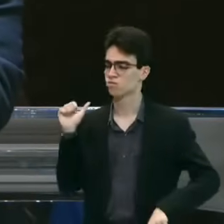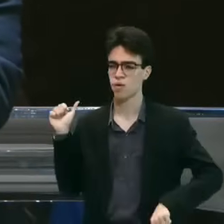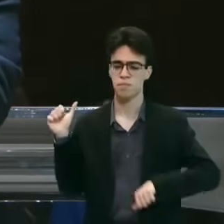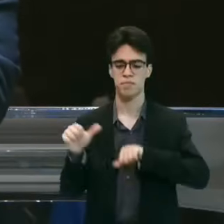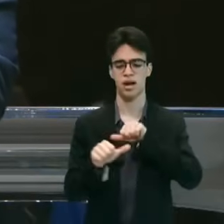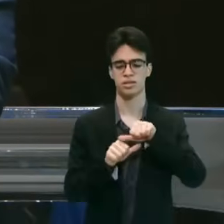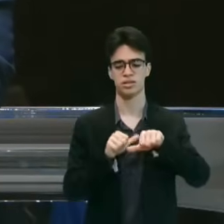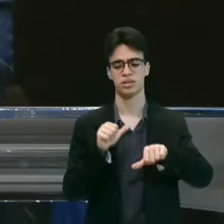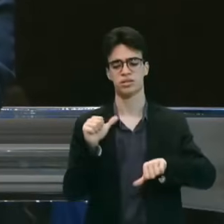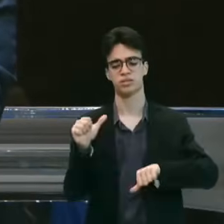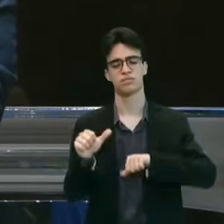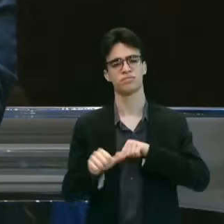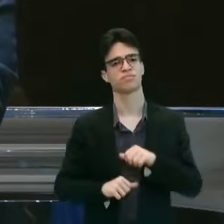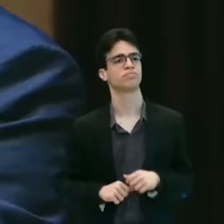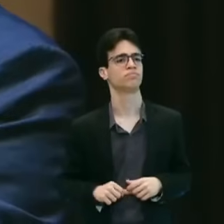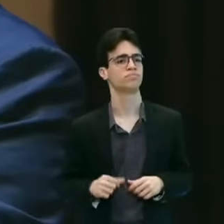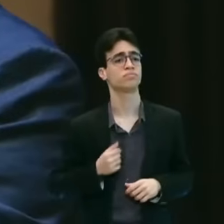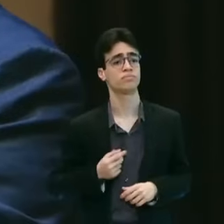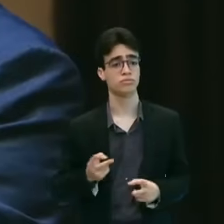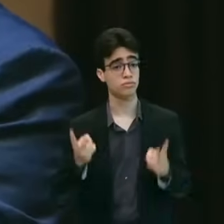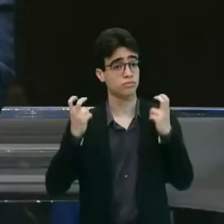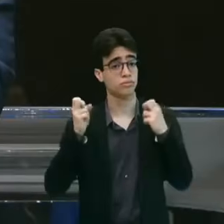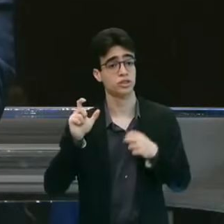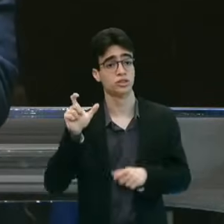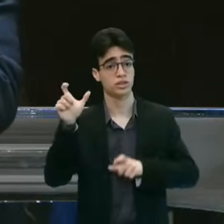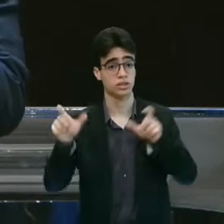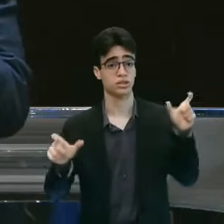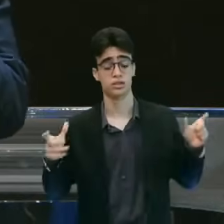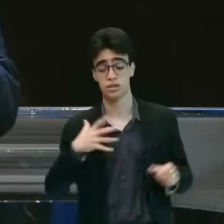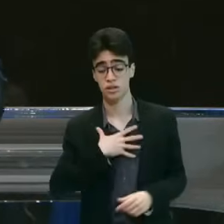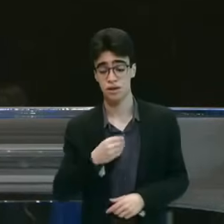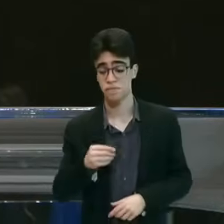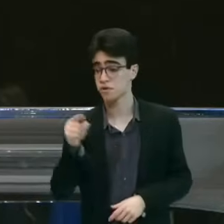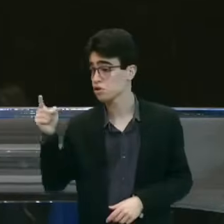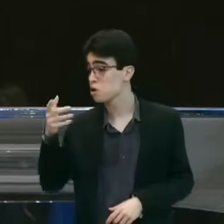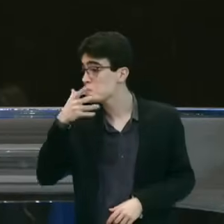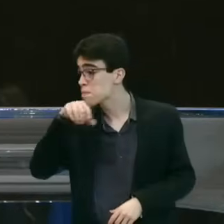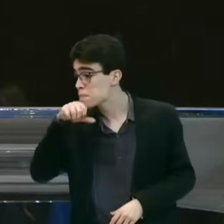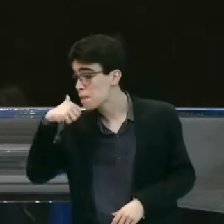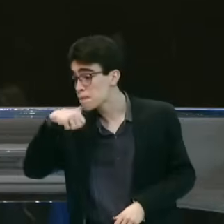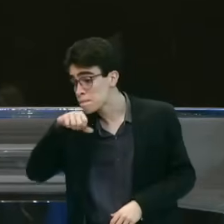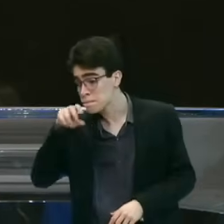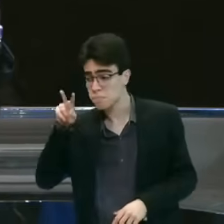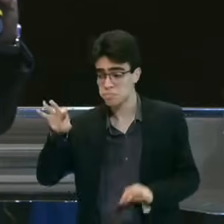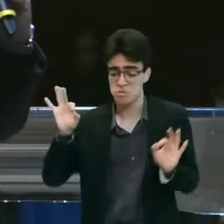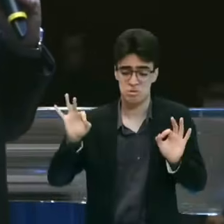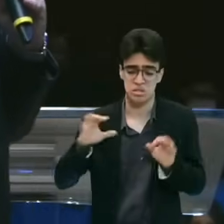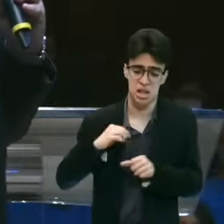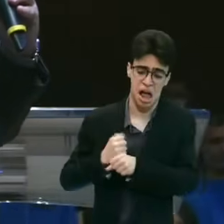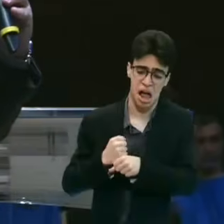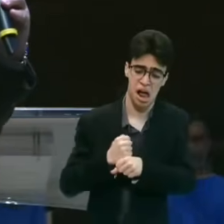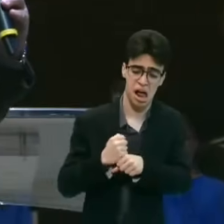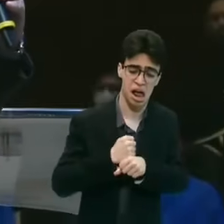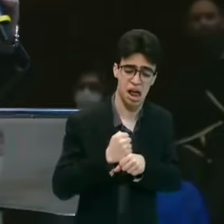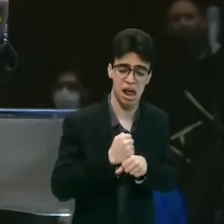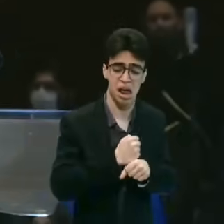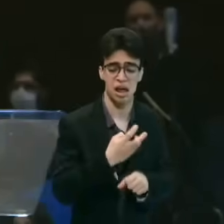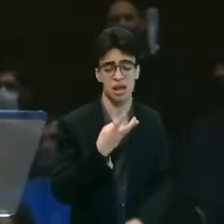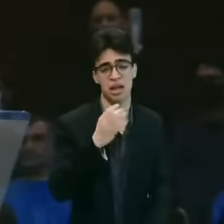interiormente. Eu já vi filhos que não viam seus pais há mais de 30 anos